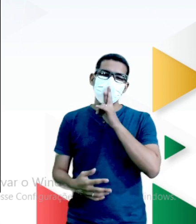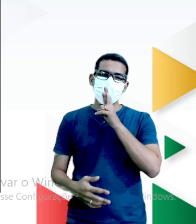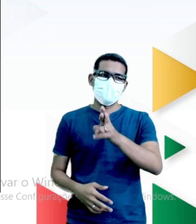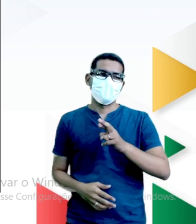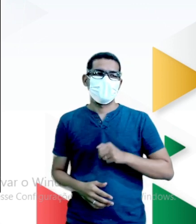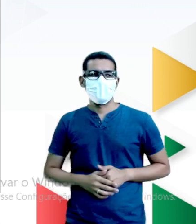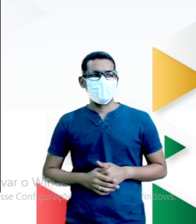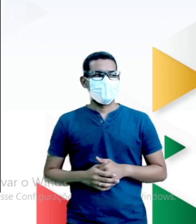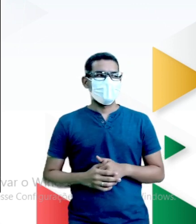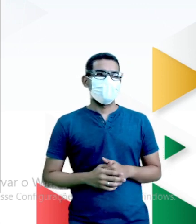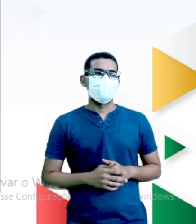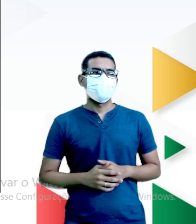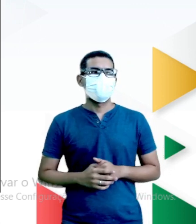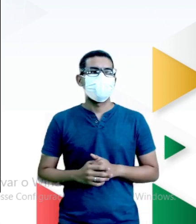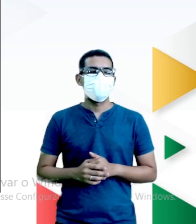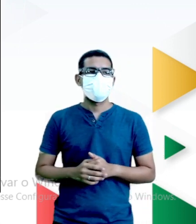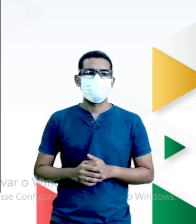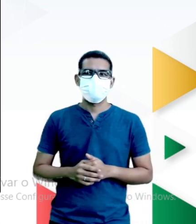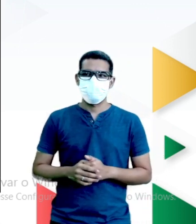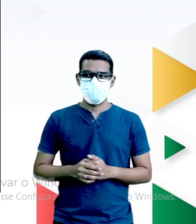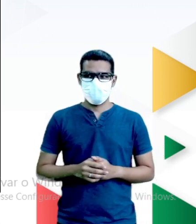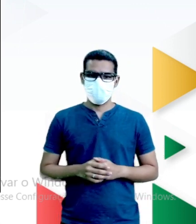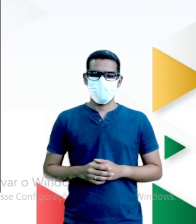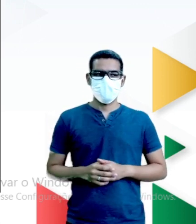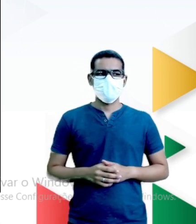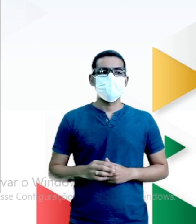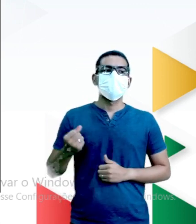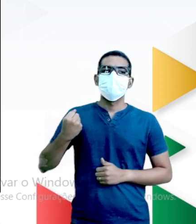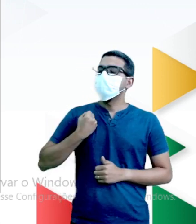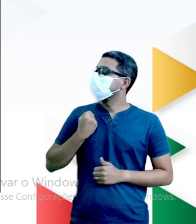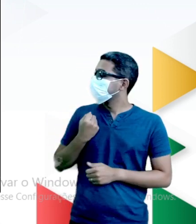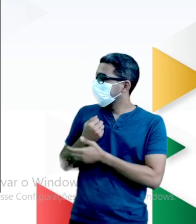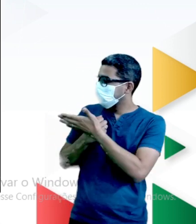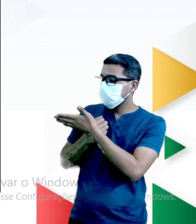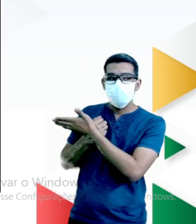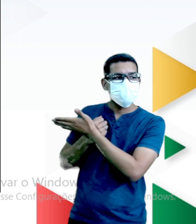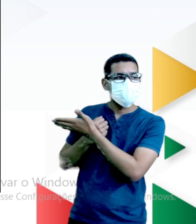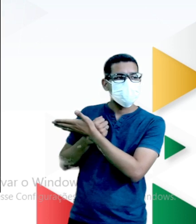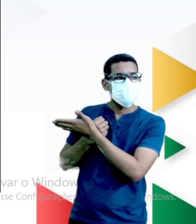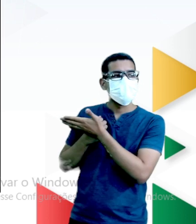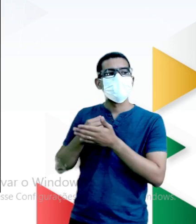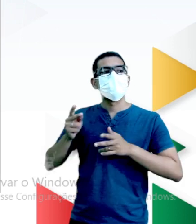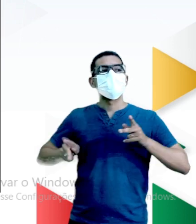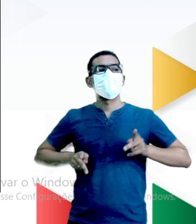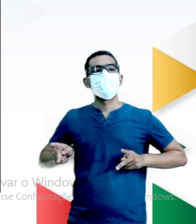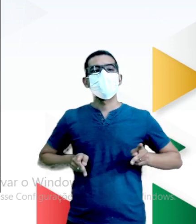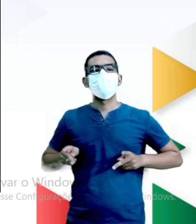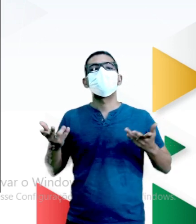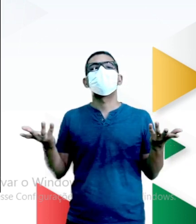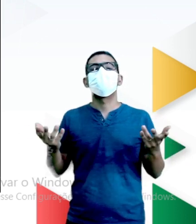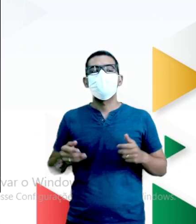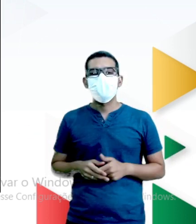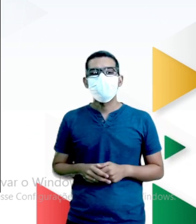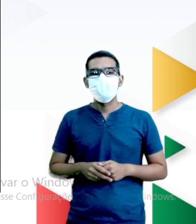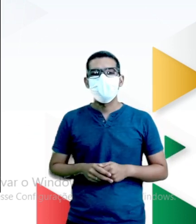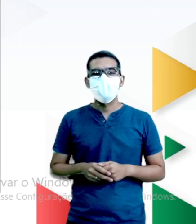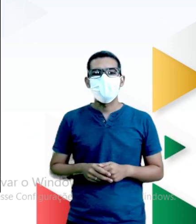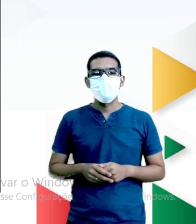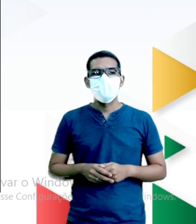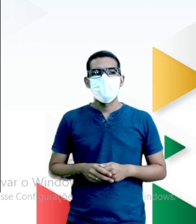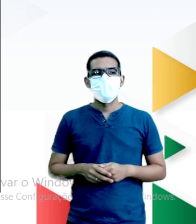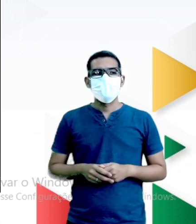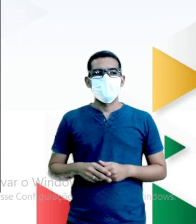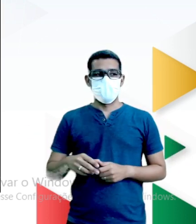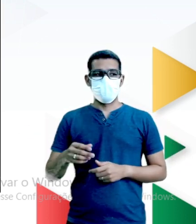Vem comigo. Olha, preste atenção. Qual dos números abaixo todos são primos? Preste atenção. Essa letra A termina